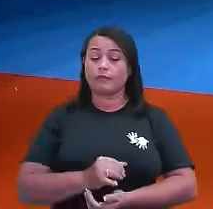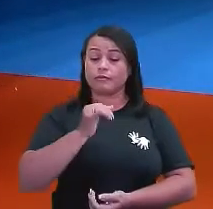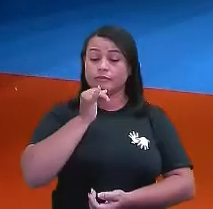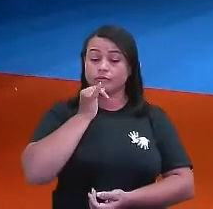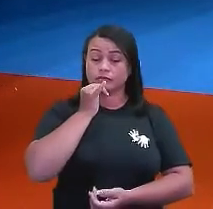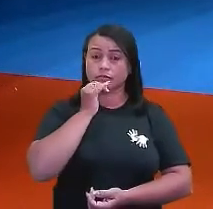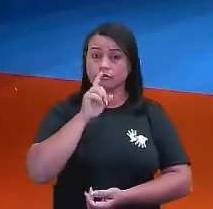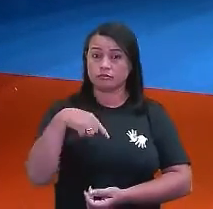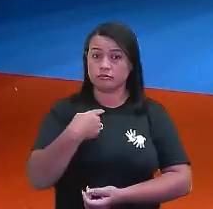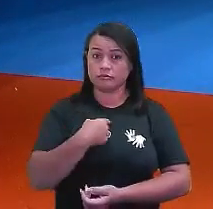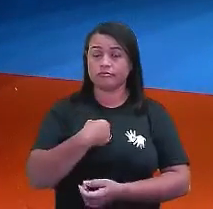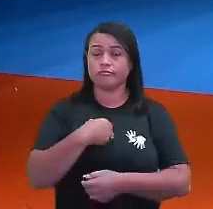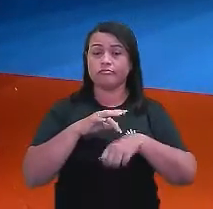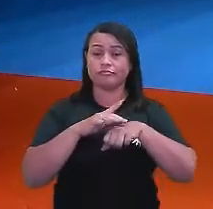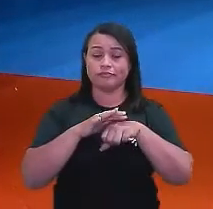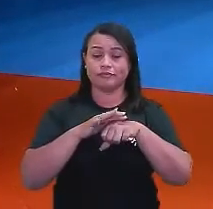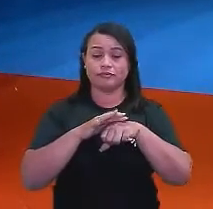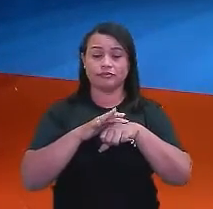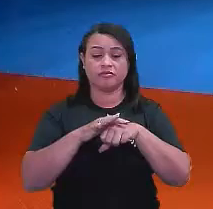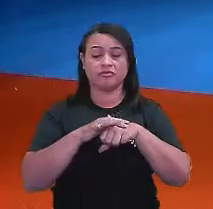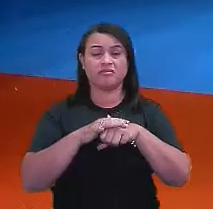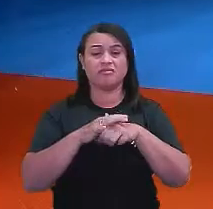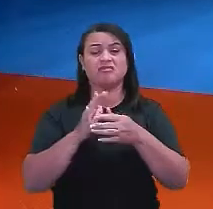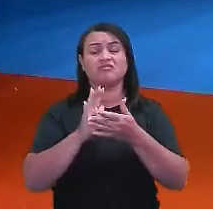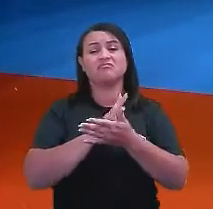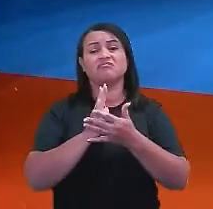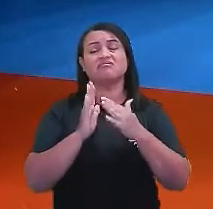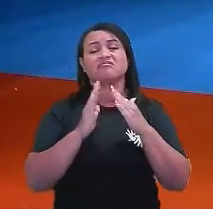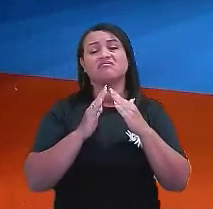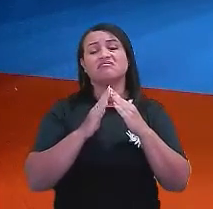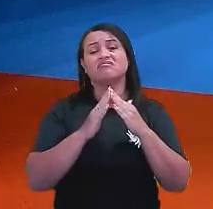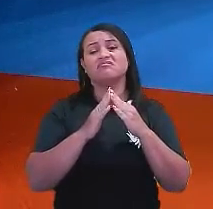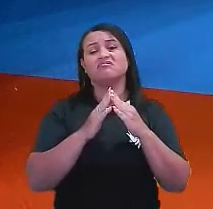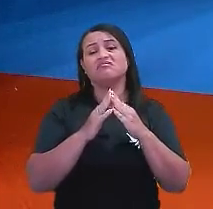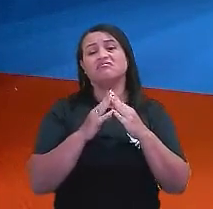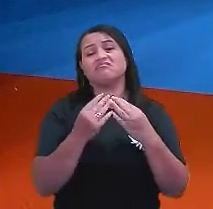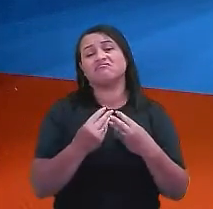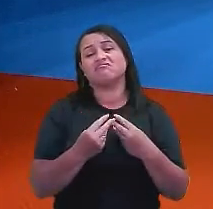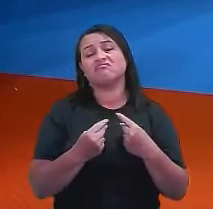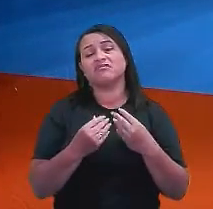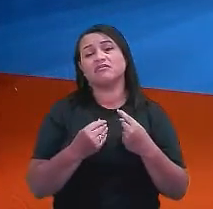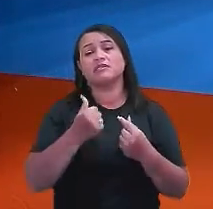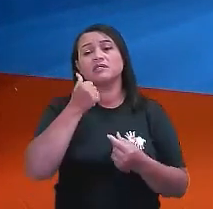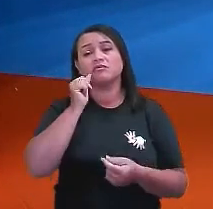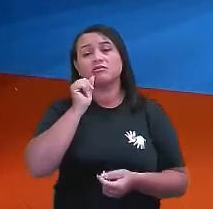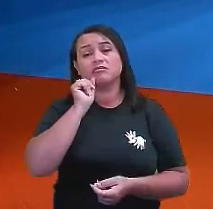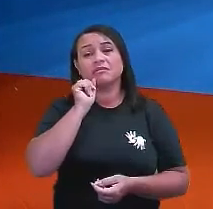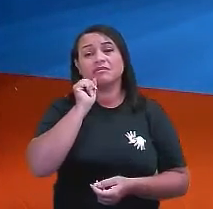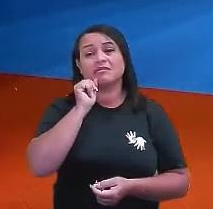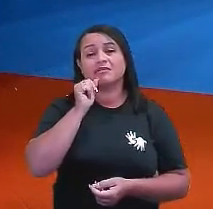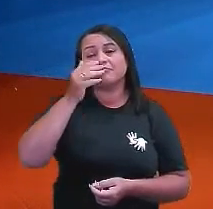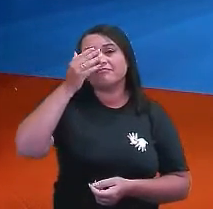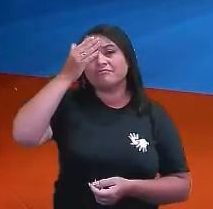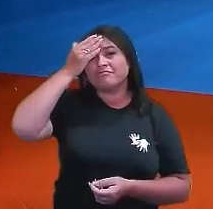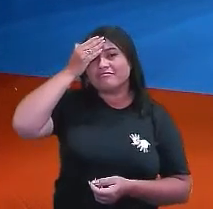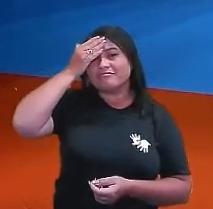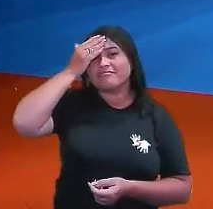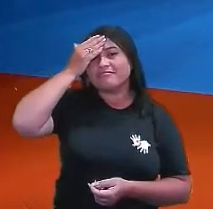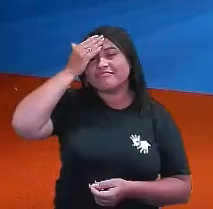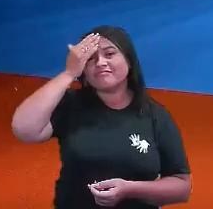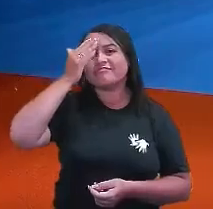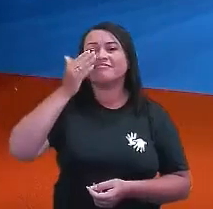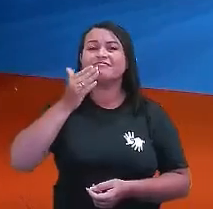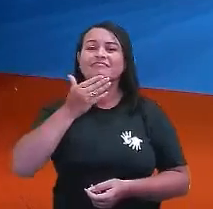está doente. Às vezes a gente está molinho em casa, aí a mãe bate assim na testinha, né? Bate não, né? Toca na testinha